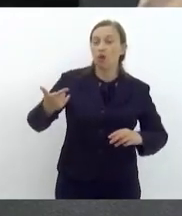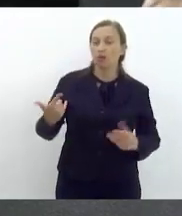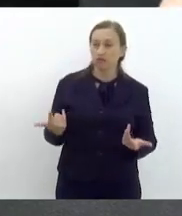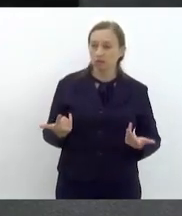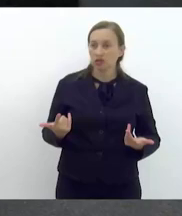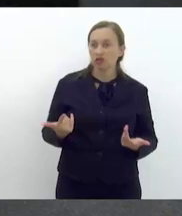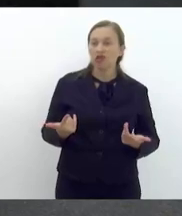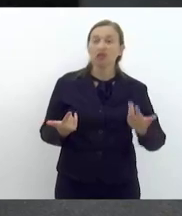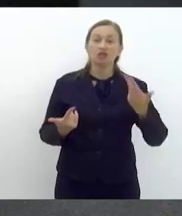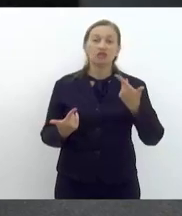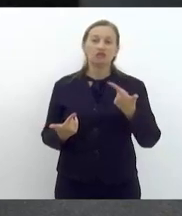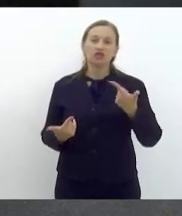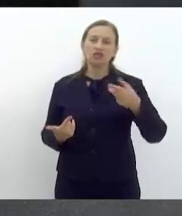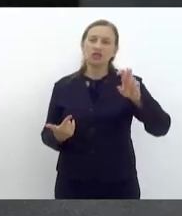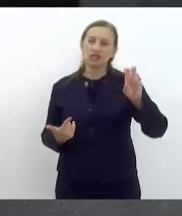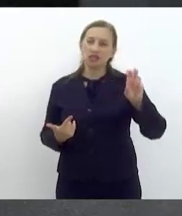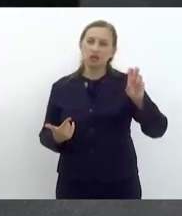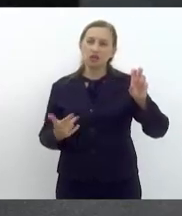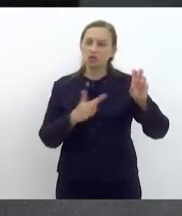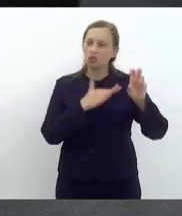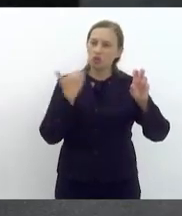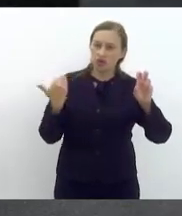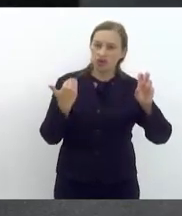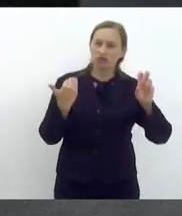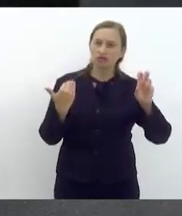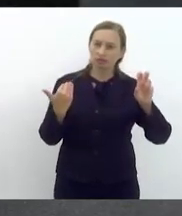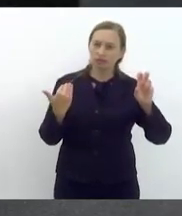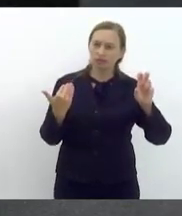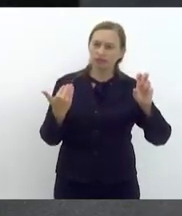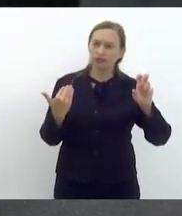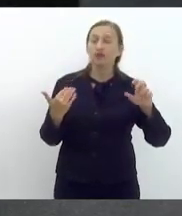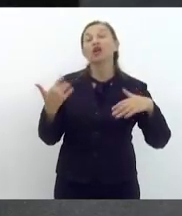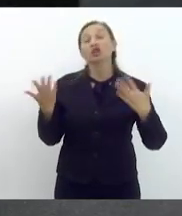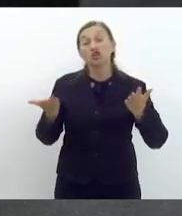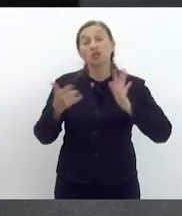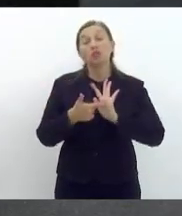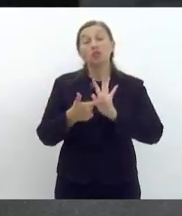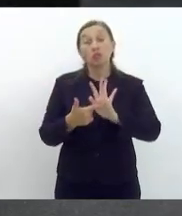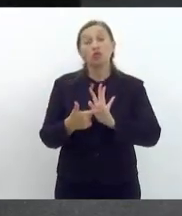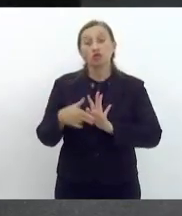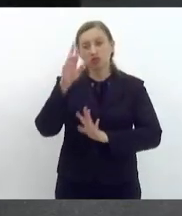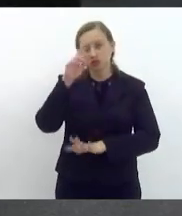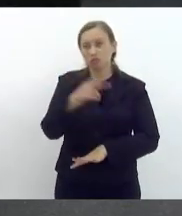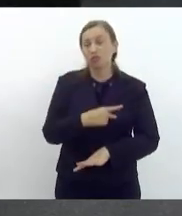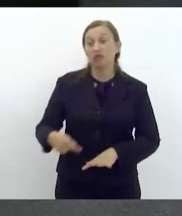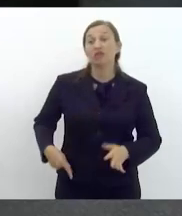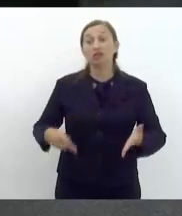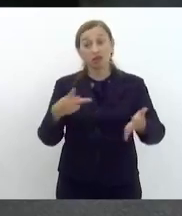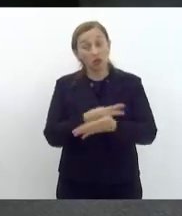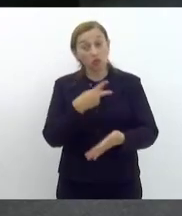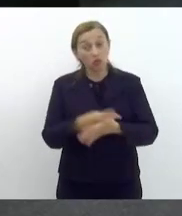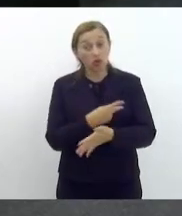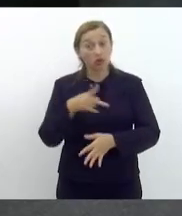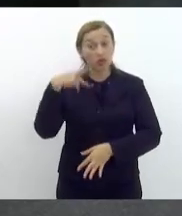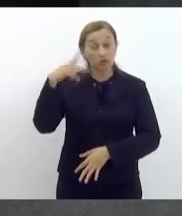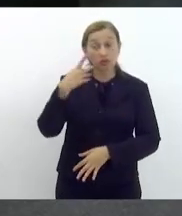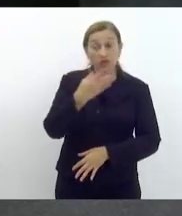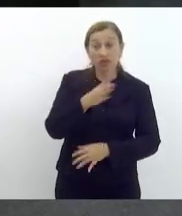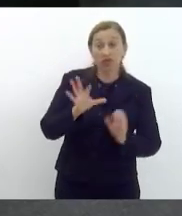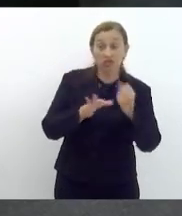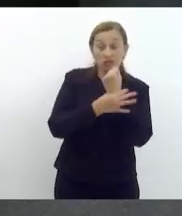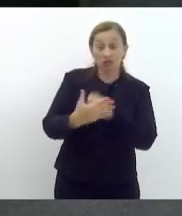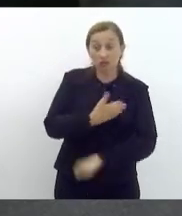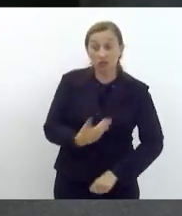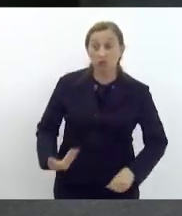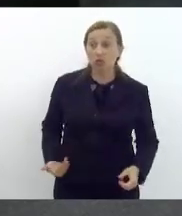21 desses, eram policiais militares. Então, isso já demonstra, presidente, que existe um erro na política de segurança pública. Não